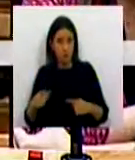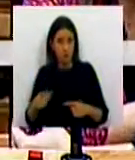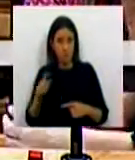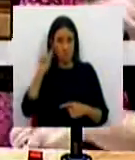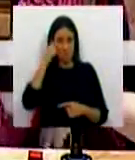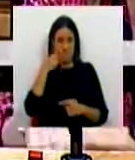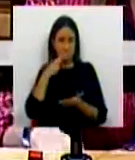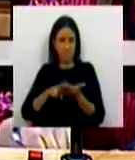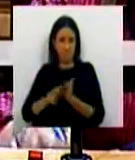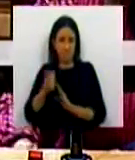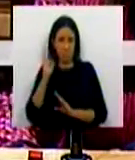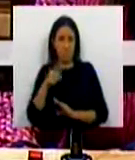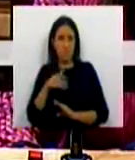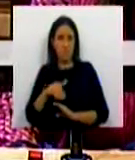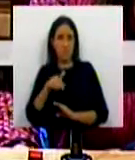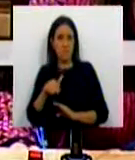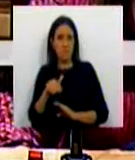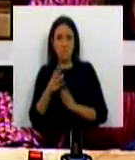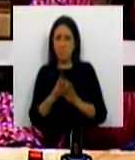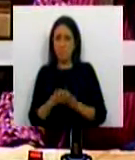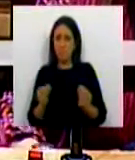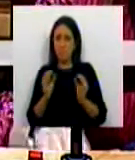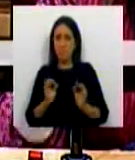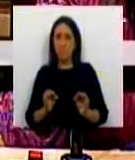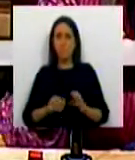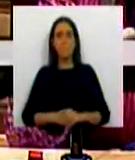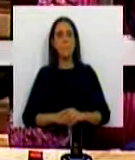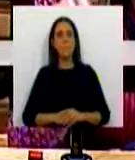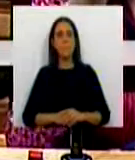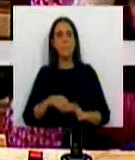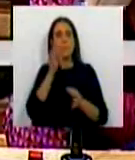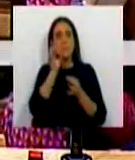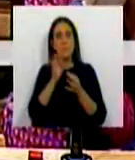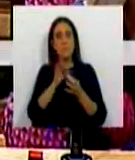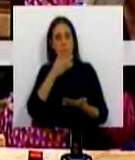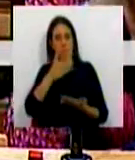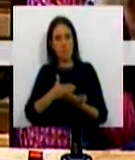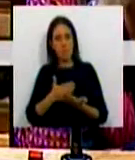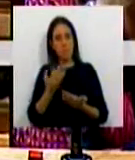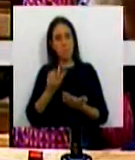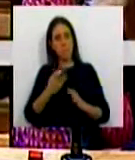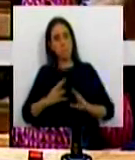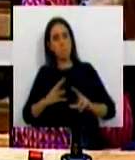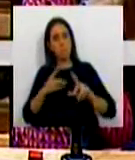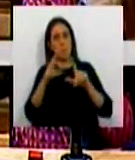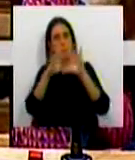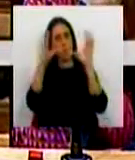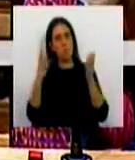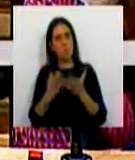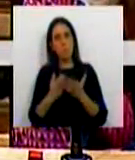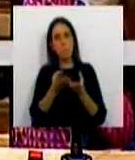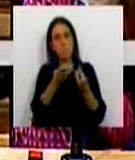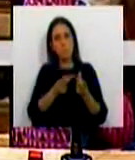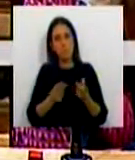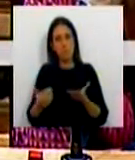ficção, elas irão mais uma vez ficar dissipadas. Até setembro, observa-se uma melhoria da generalidade dos indicadores